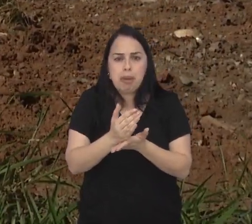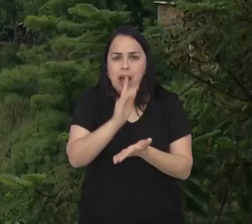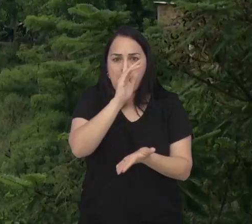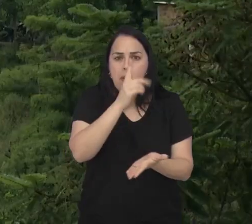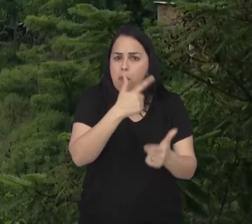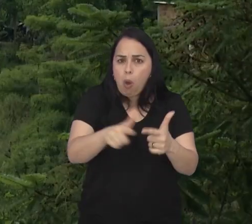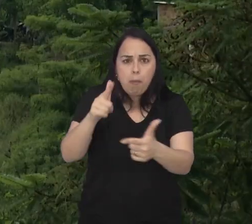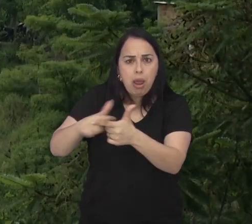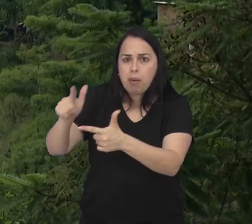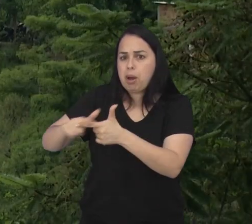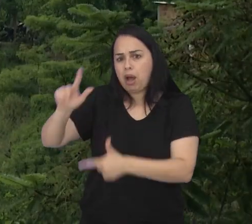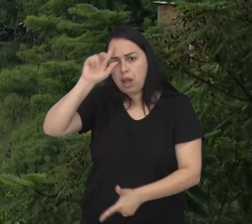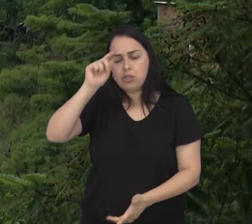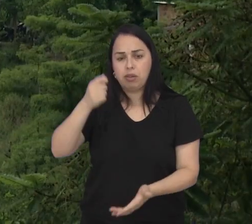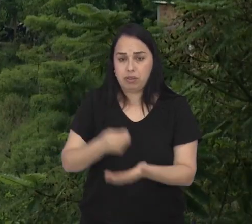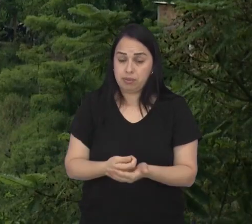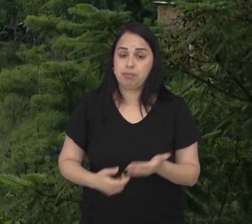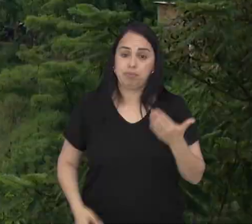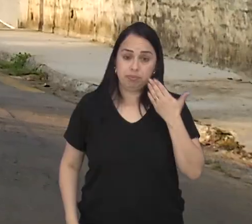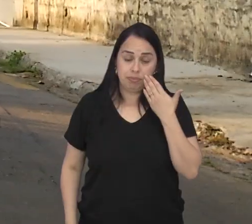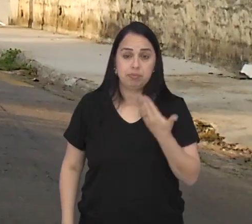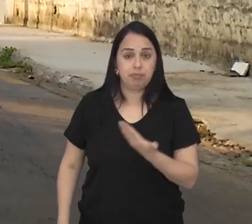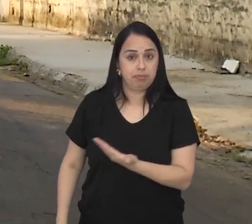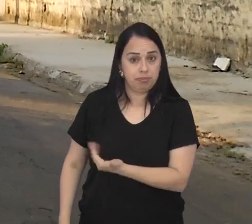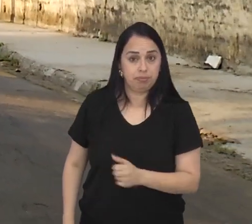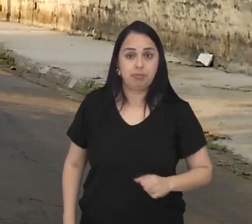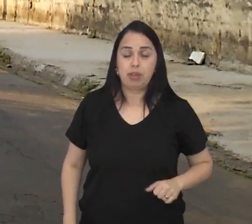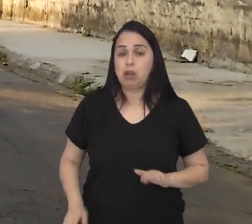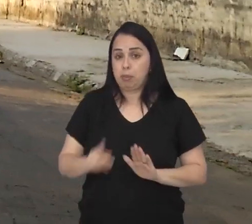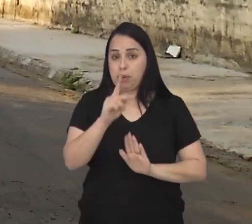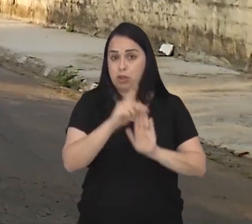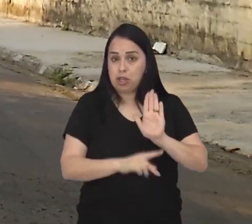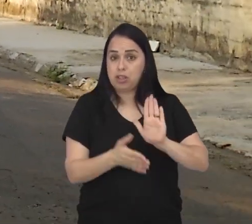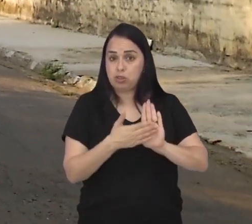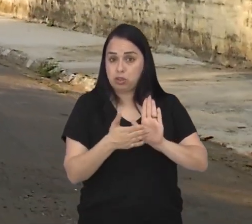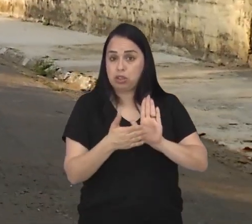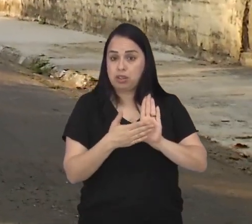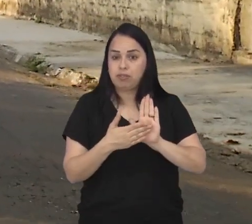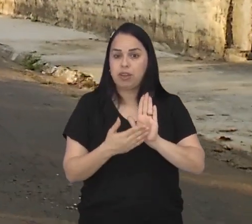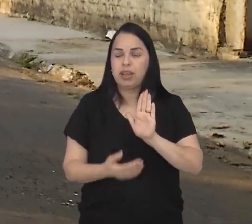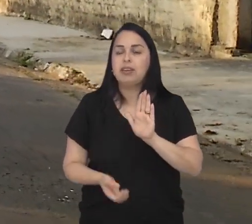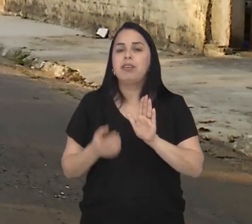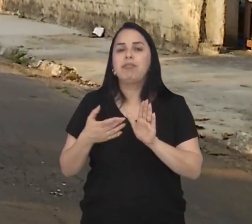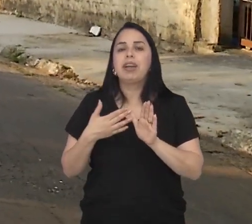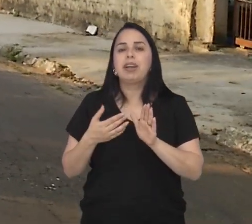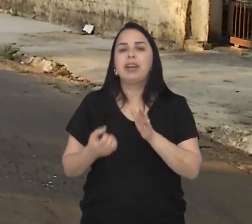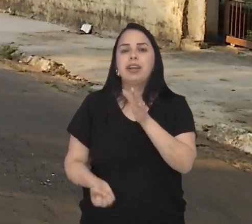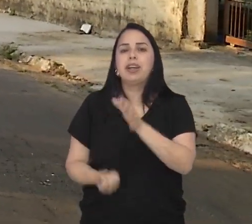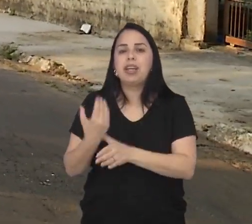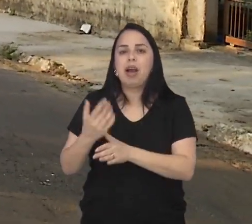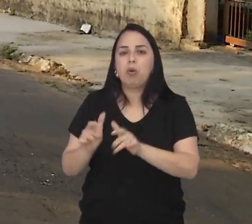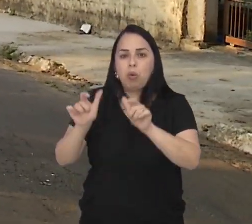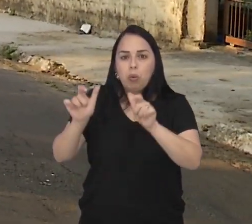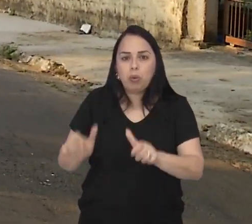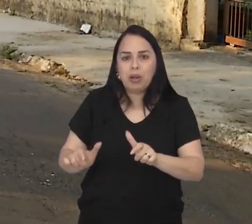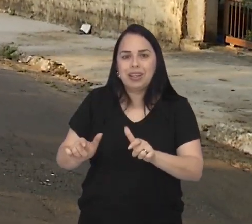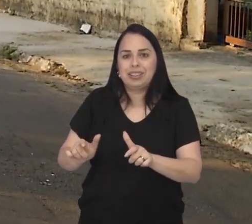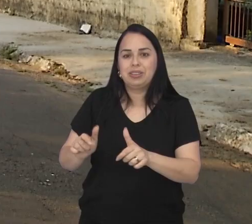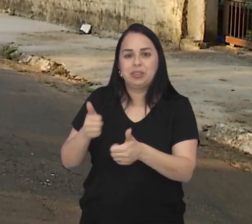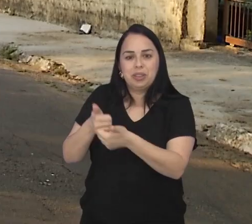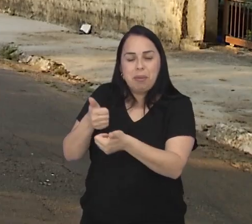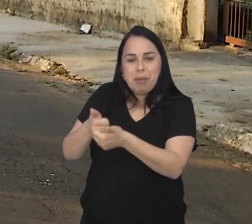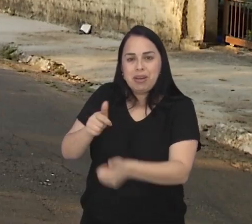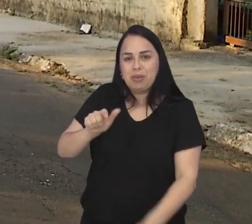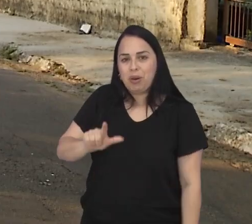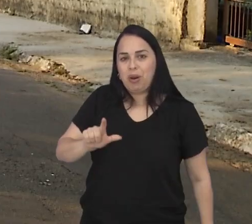cidade para solucionar os problemas. Entre elas, a execução de um projeto para a construção de barragem no